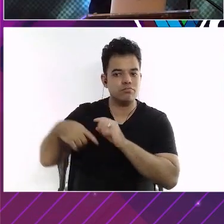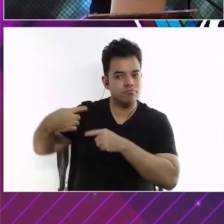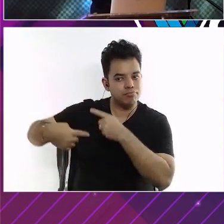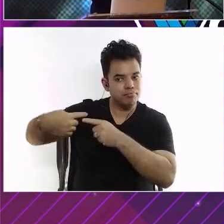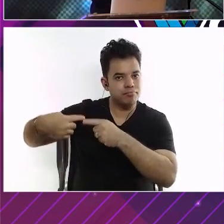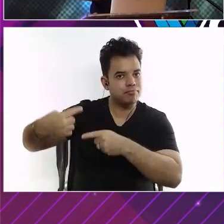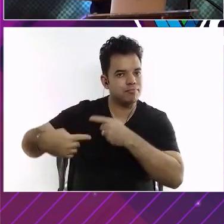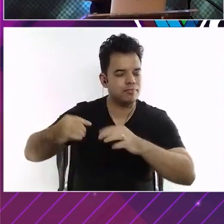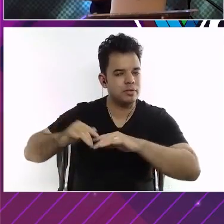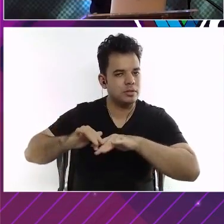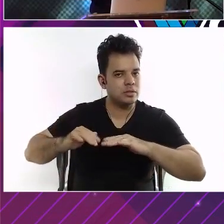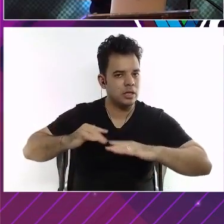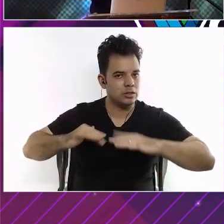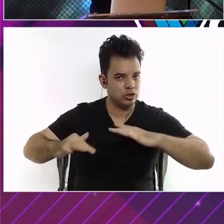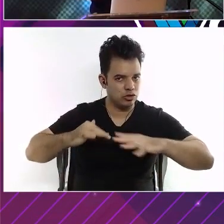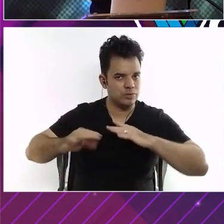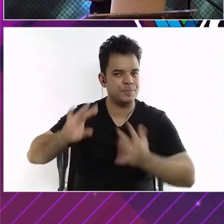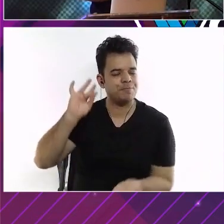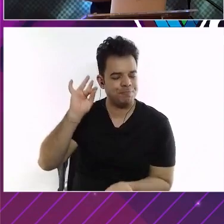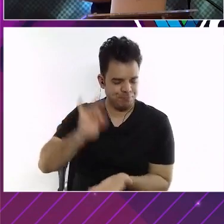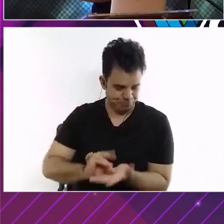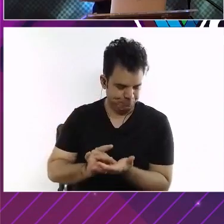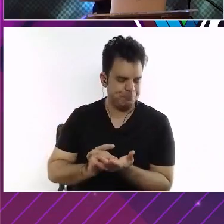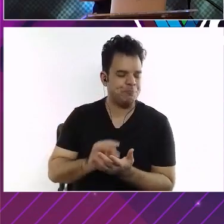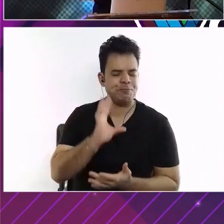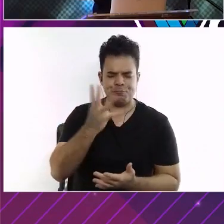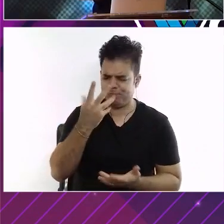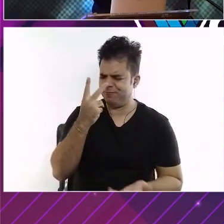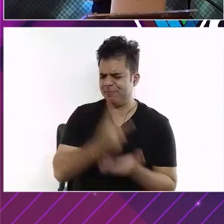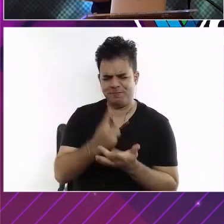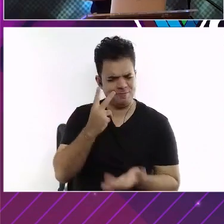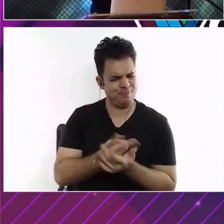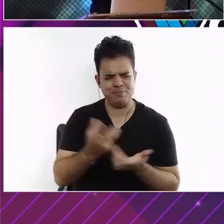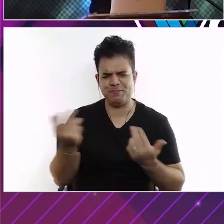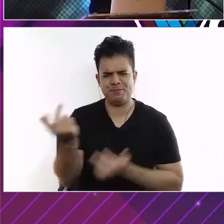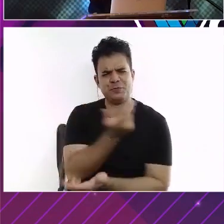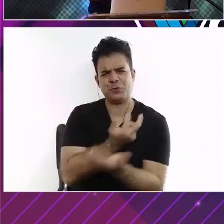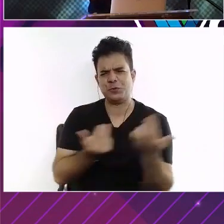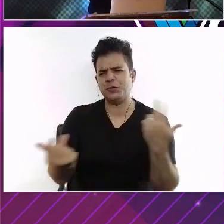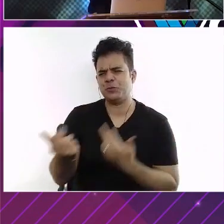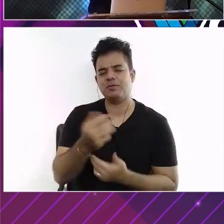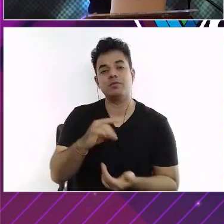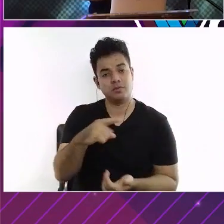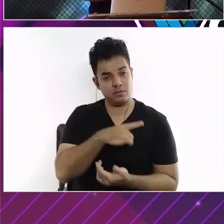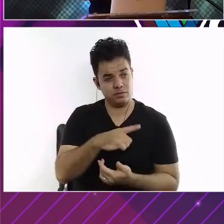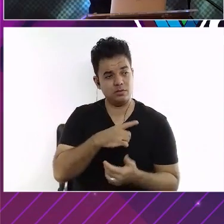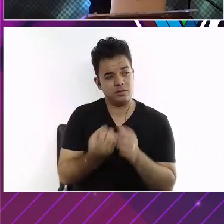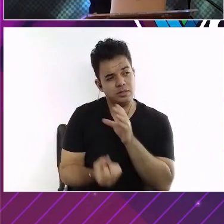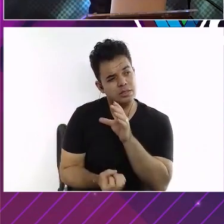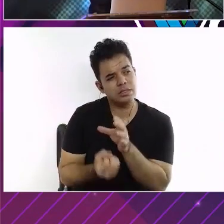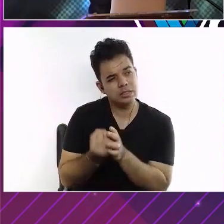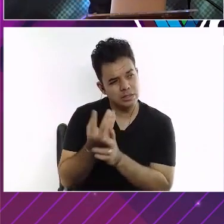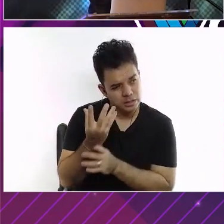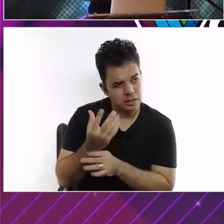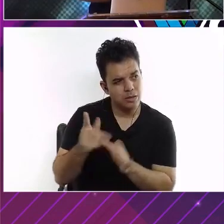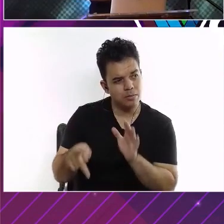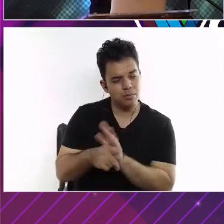é real, concreto, acontece em todo canto. E a gente tem que, em algum lugar, criar um conjunto